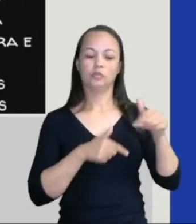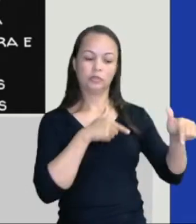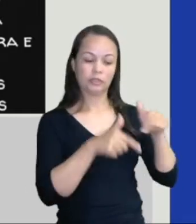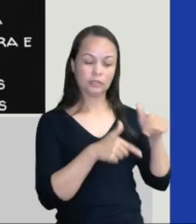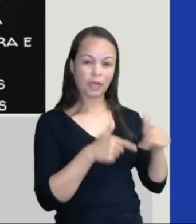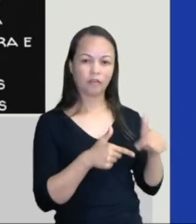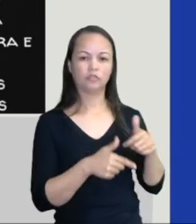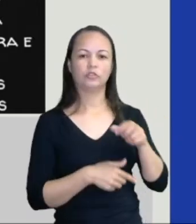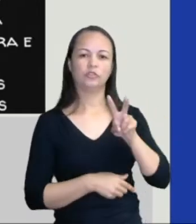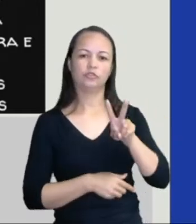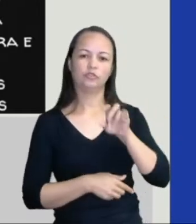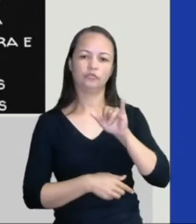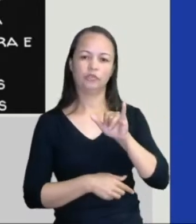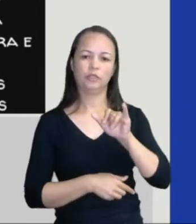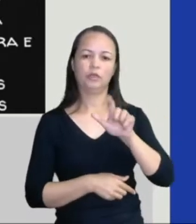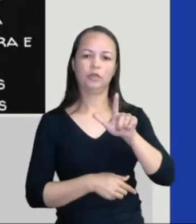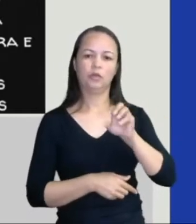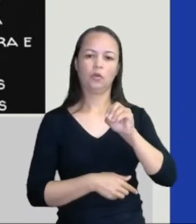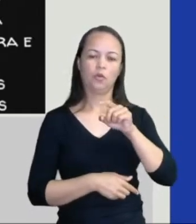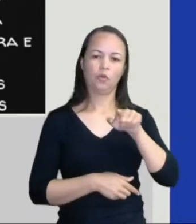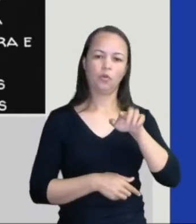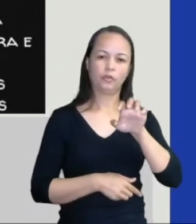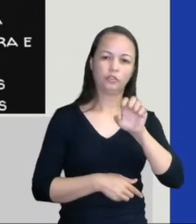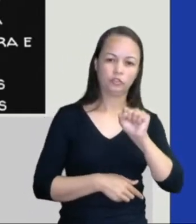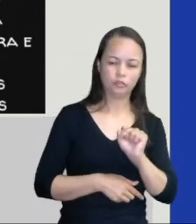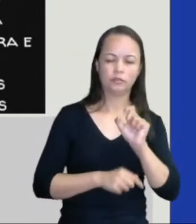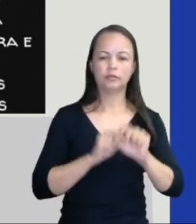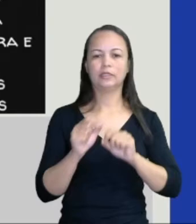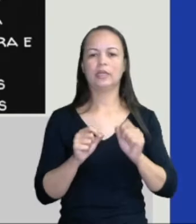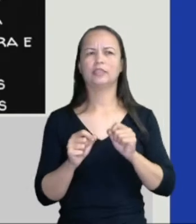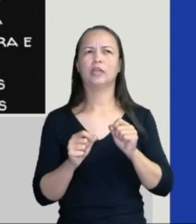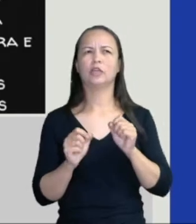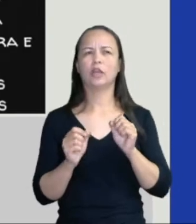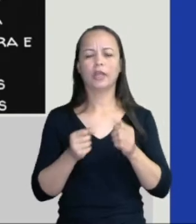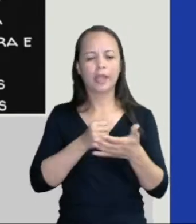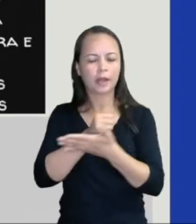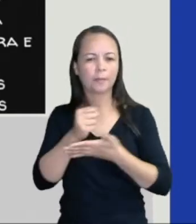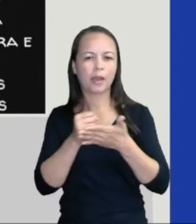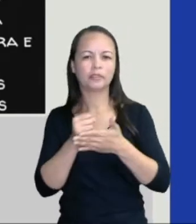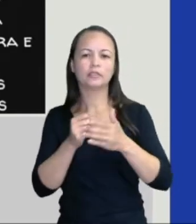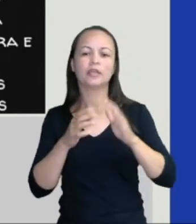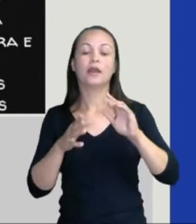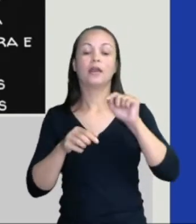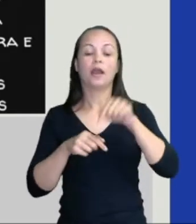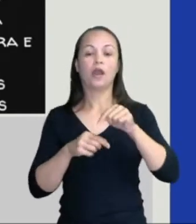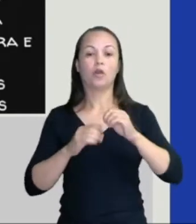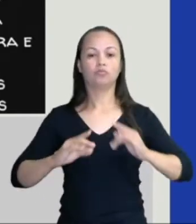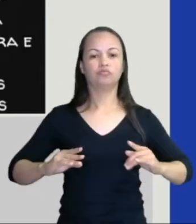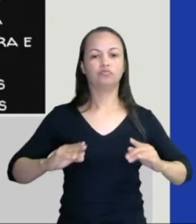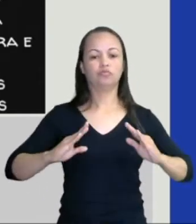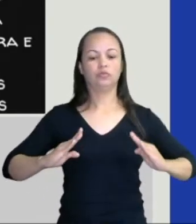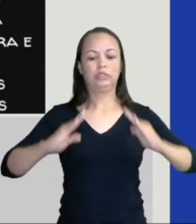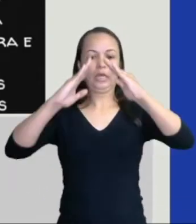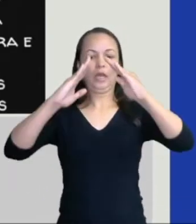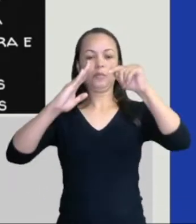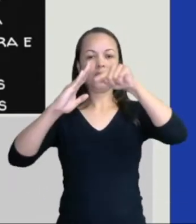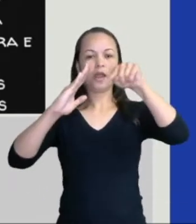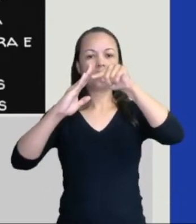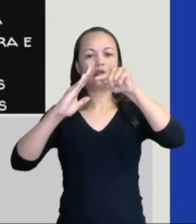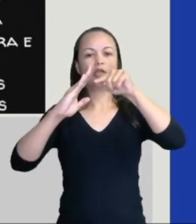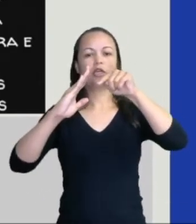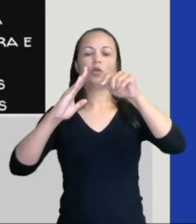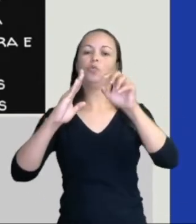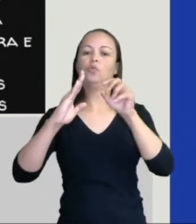servos e os vilões, que era a base da sociedade, ou seja, lá no final da pirâmide ficavam os servos e vilões, que era a base